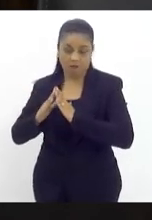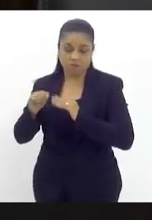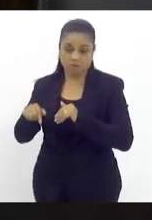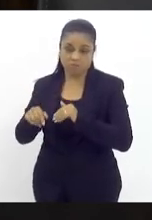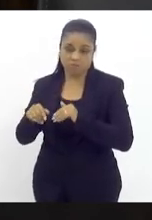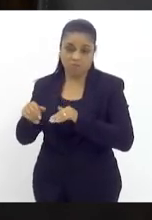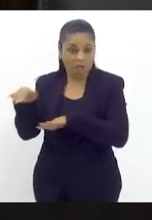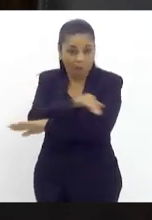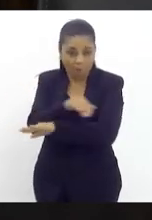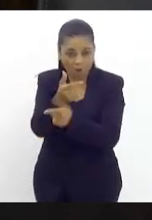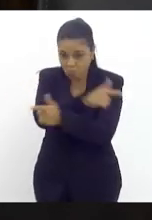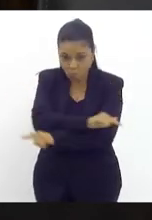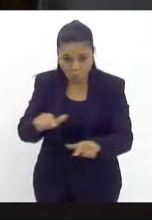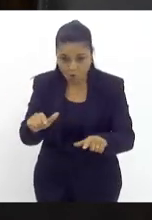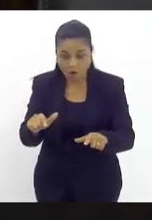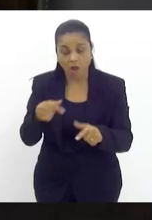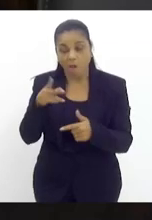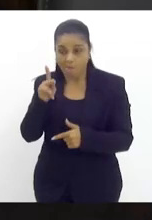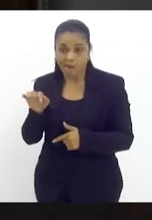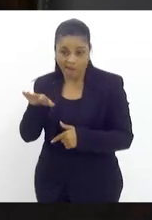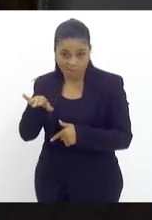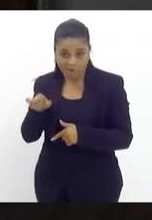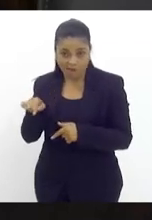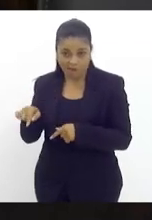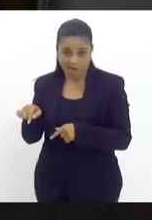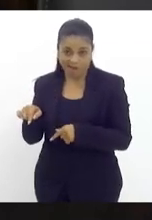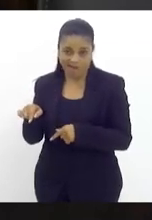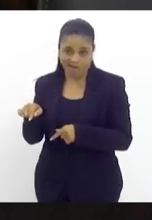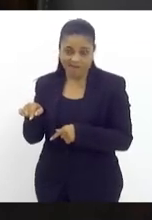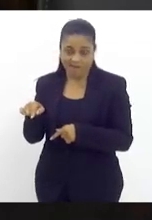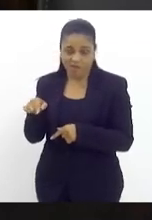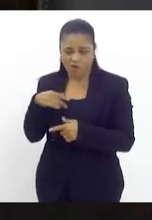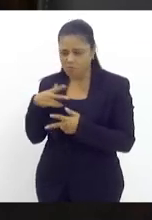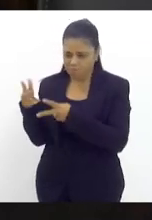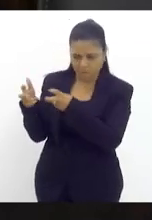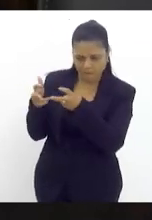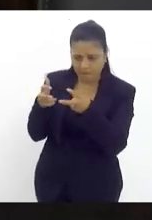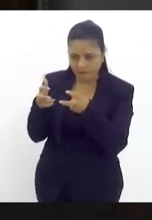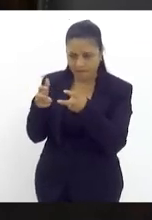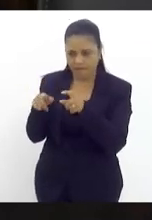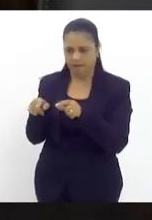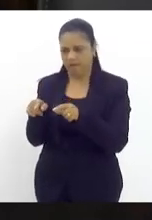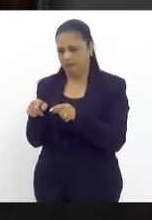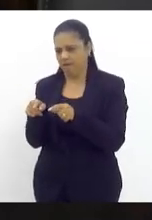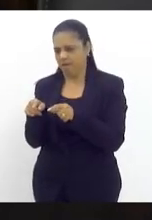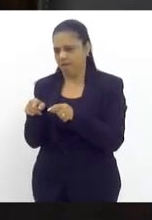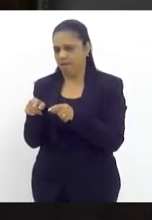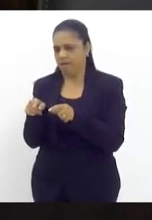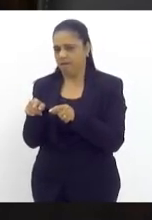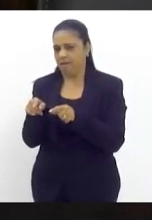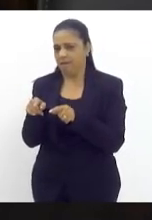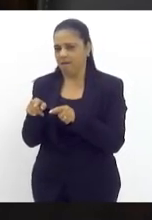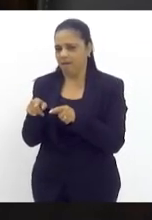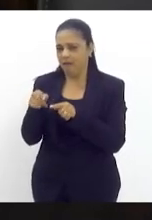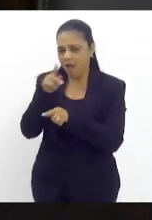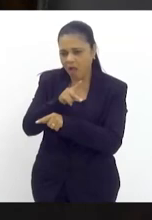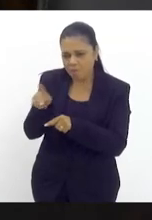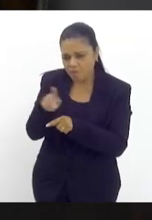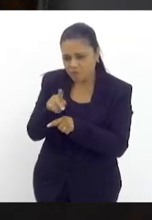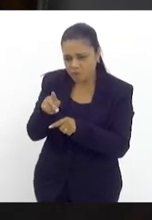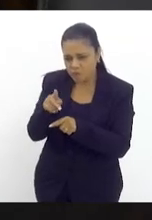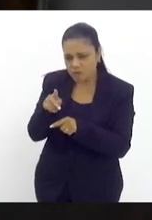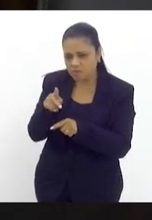rua. Então, essa mãe e esse pai, de alguma forma, começaram a ver, espera aí, é assim que essa professora